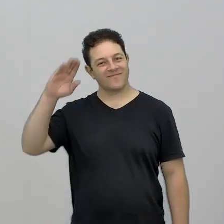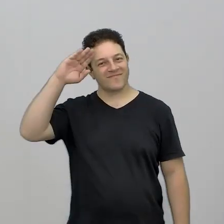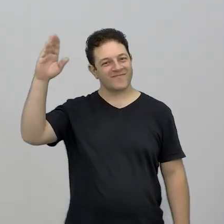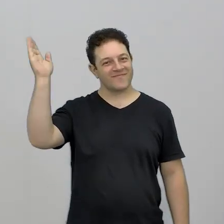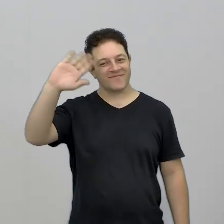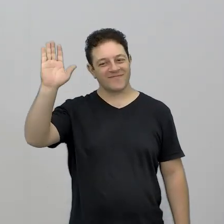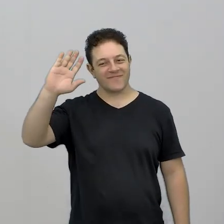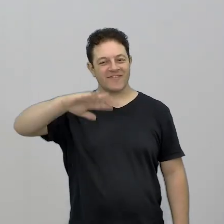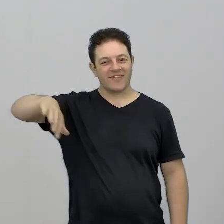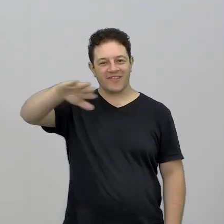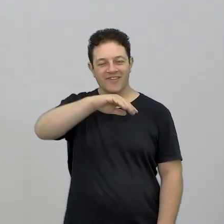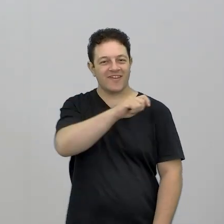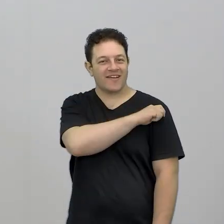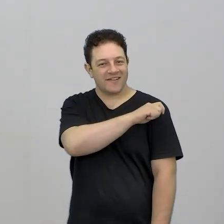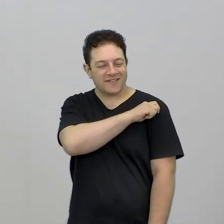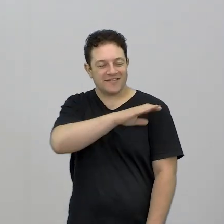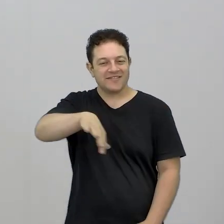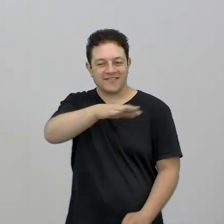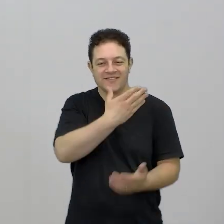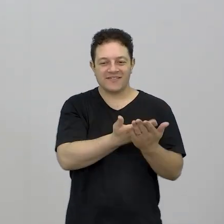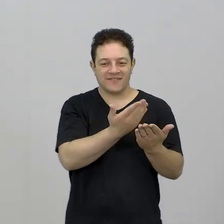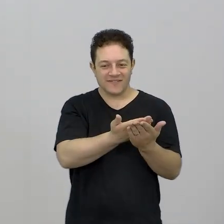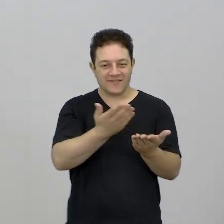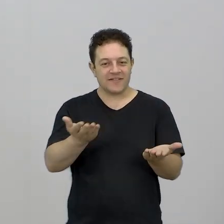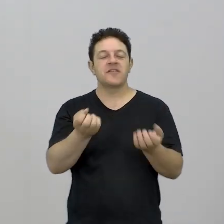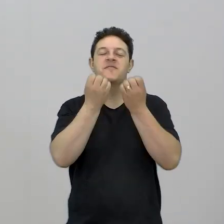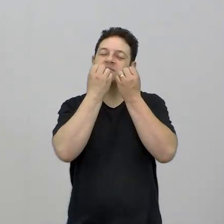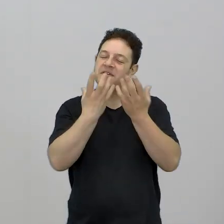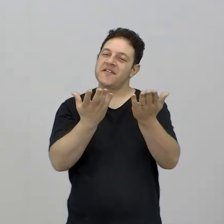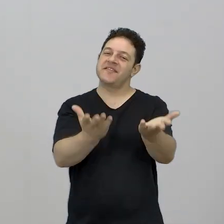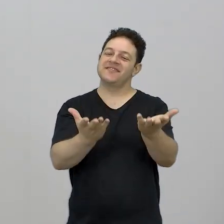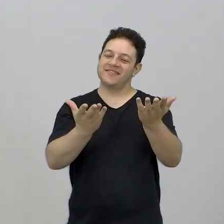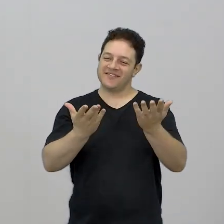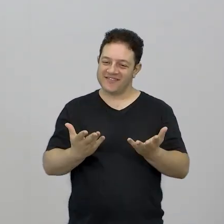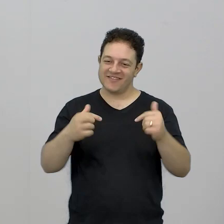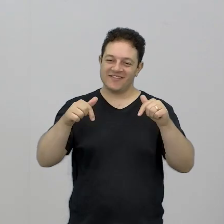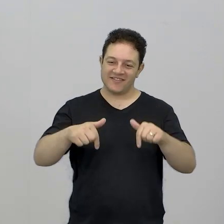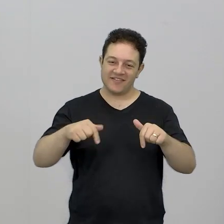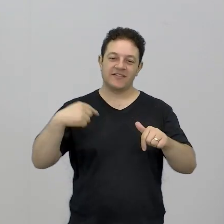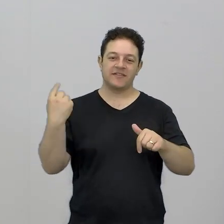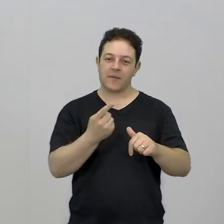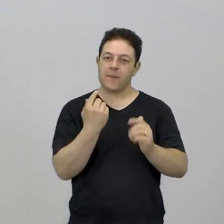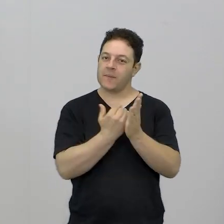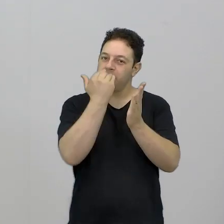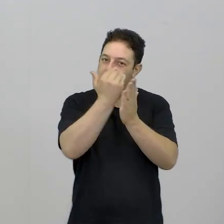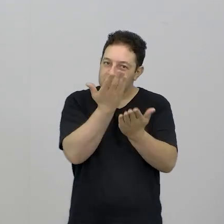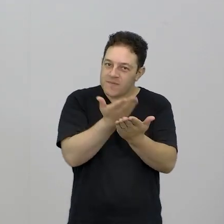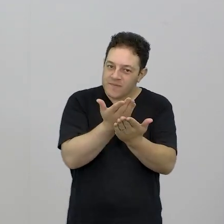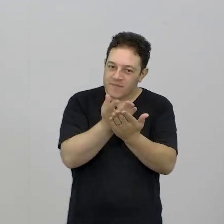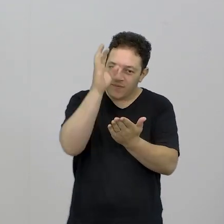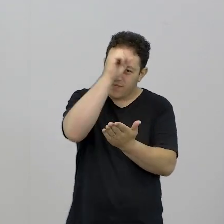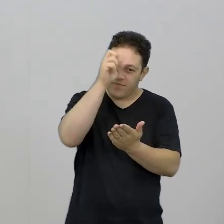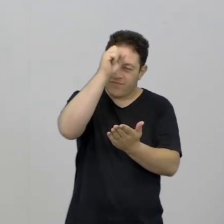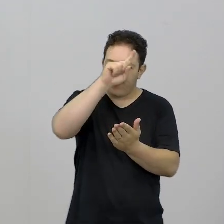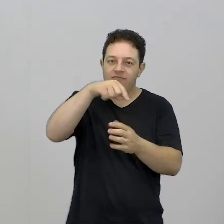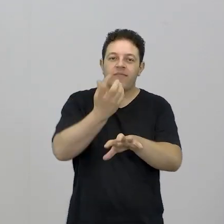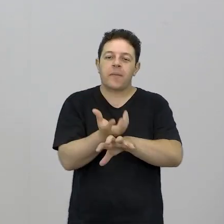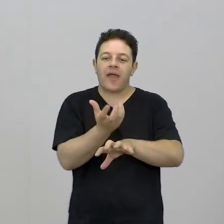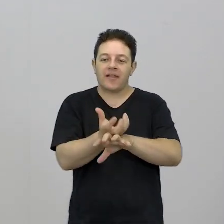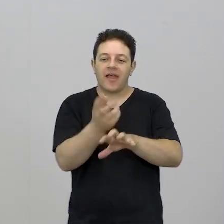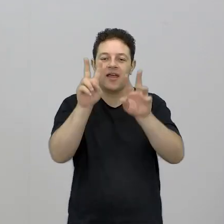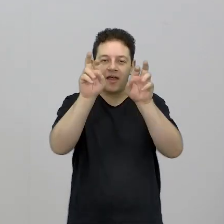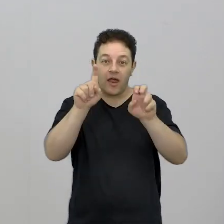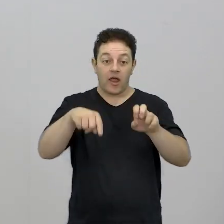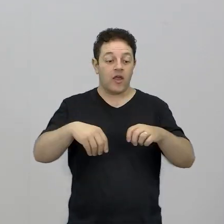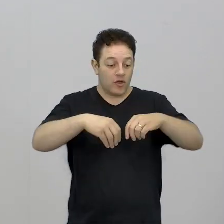Olá, alunos! Olá, estudantes! Sejam todos muito bem-vindos a mais uma aula do nosso componente